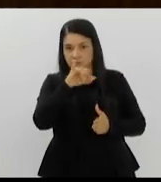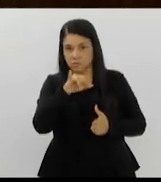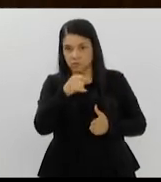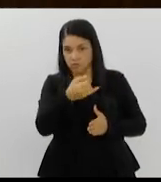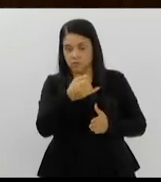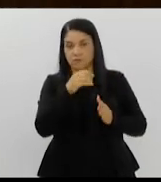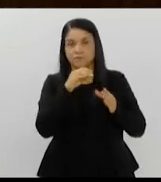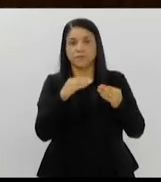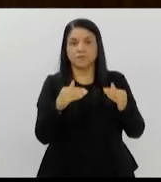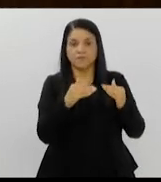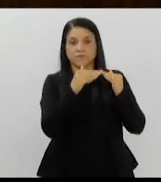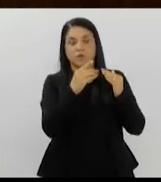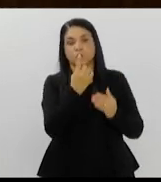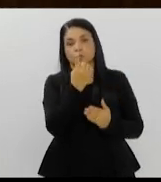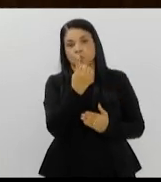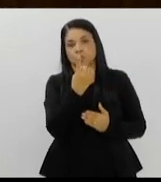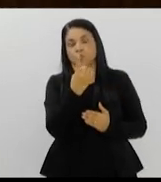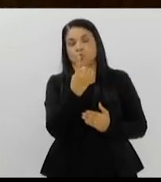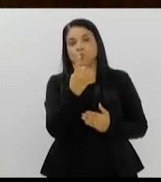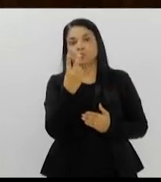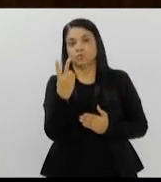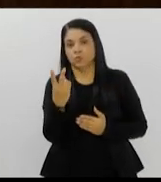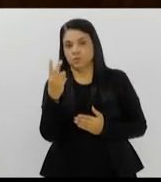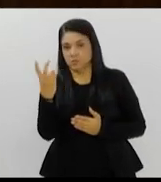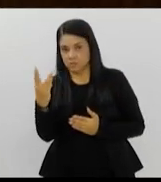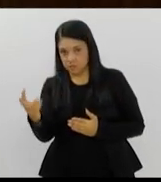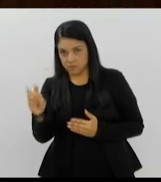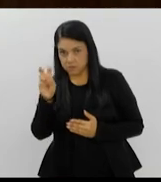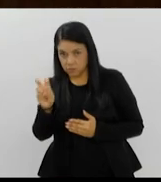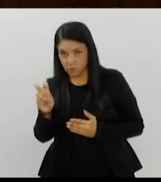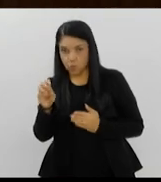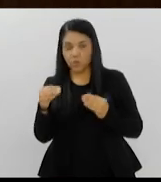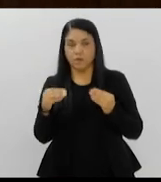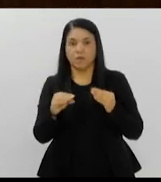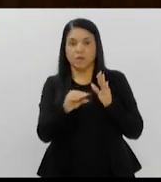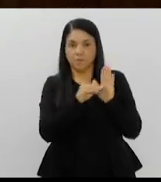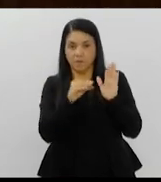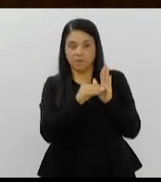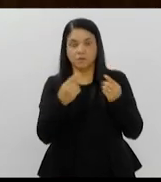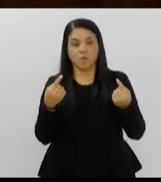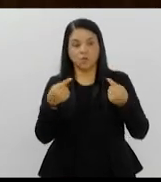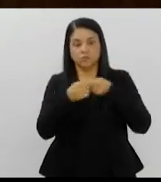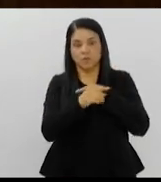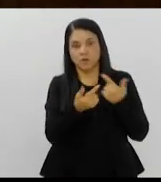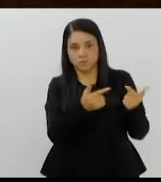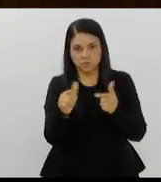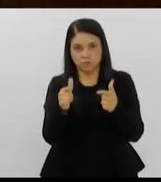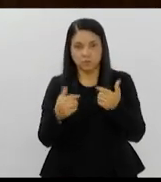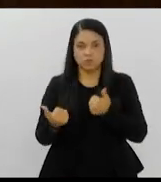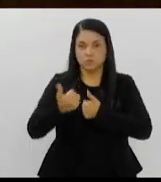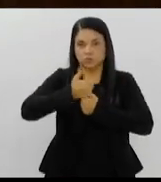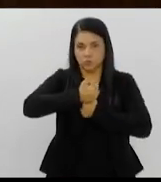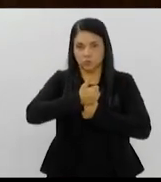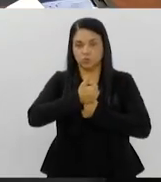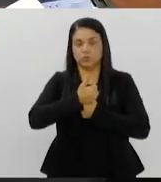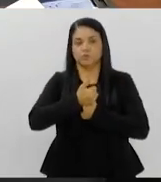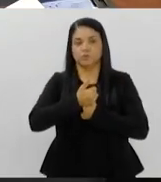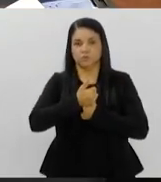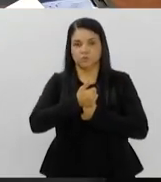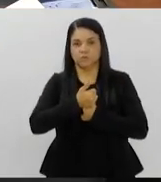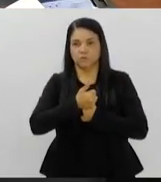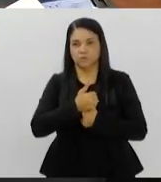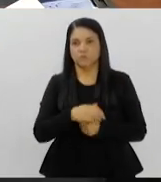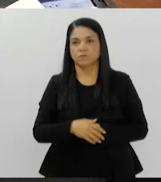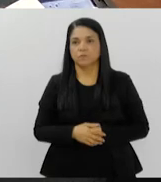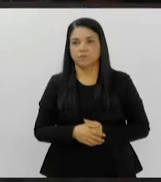favorável às emendas 1, 2, 3 e 5, contrário às demais emendas, concluindo por substitutivo.